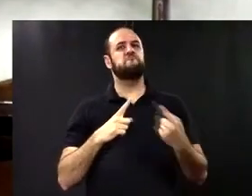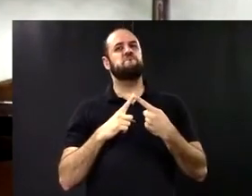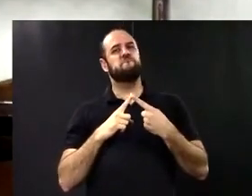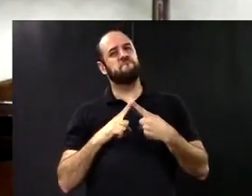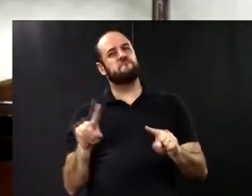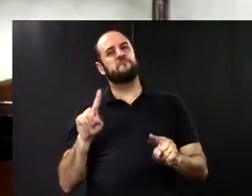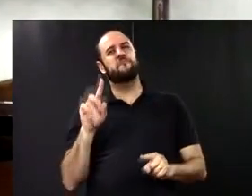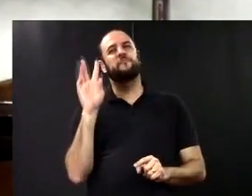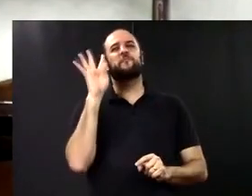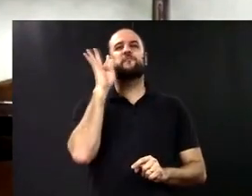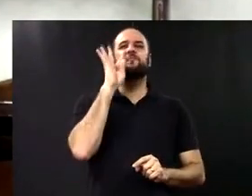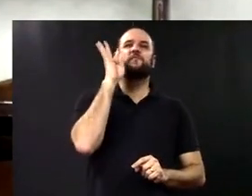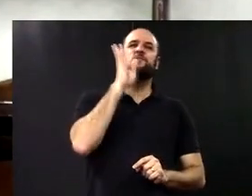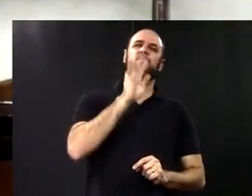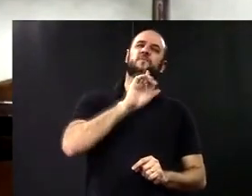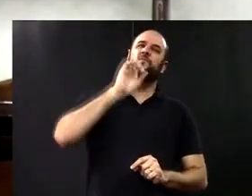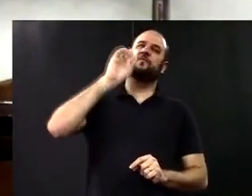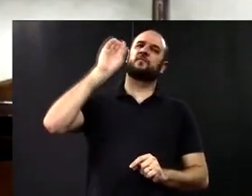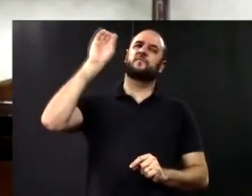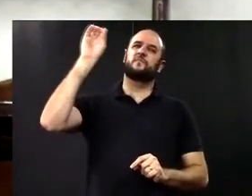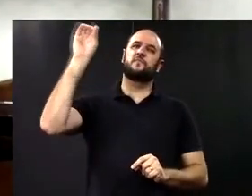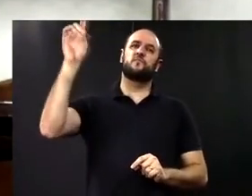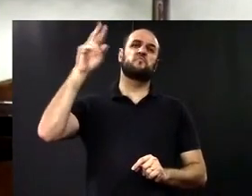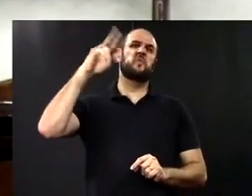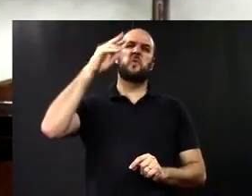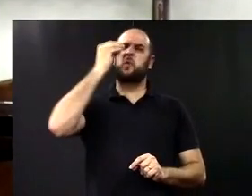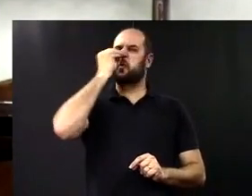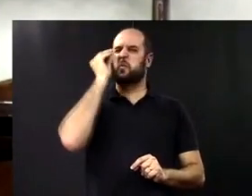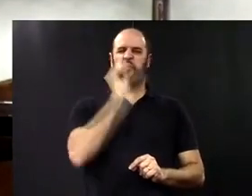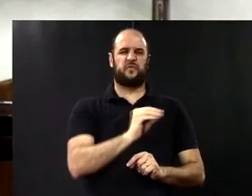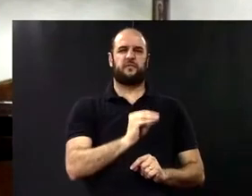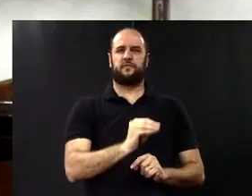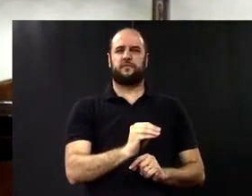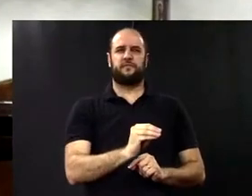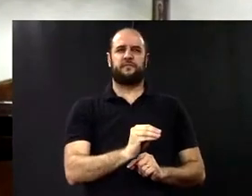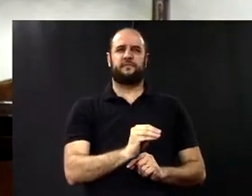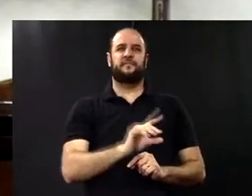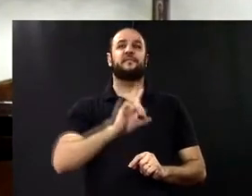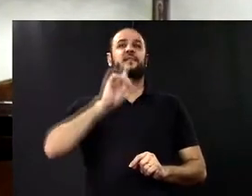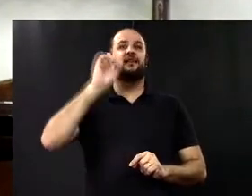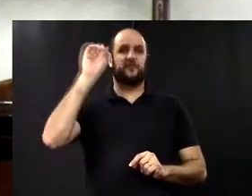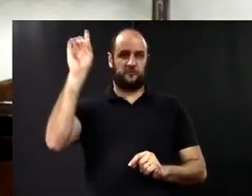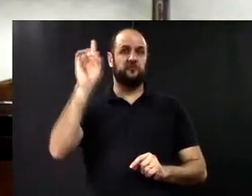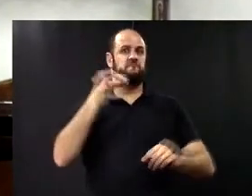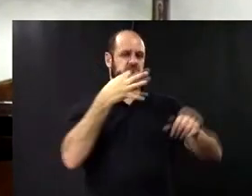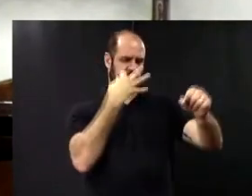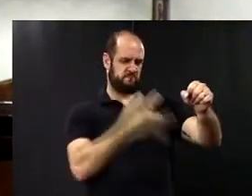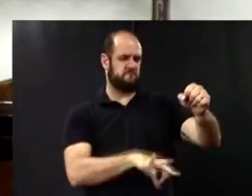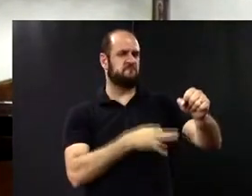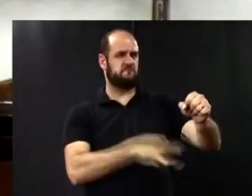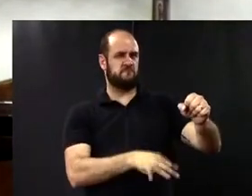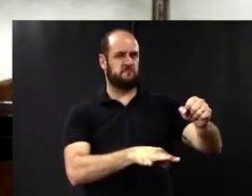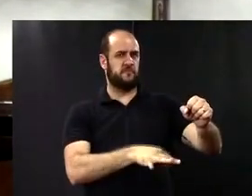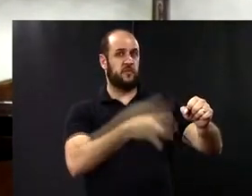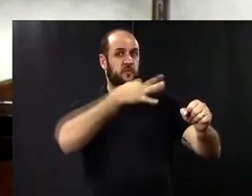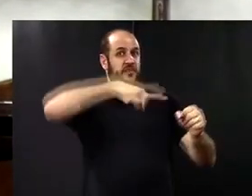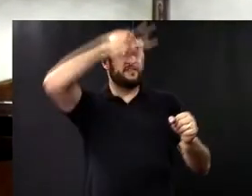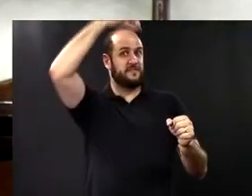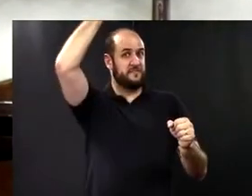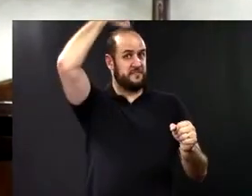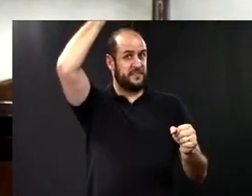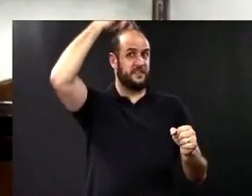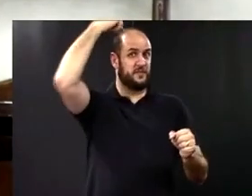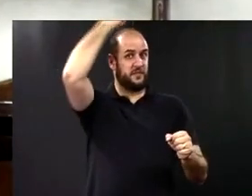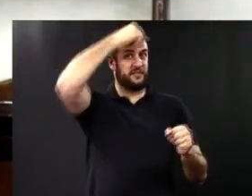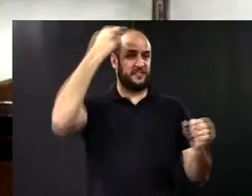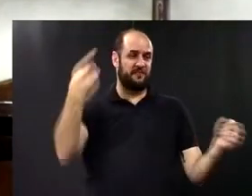ele não tira o Espírito Santo de nós. Pelo contrário, ele nos disciplina, mas o Espírito Santo nos ajuda